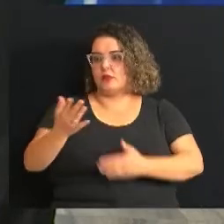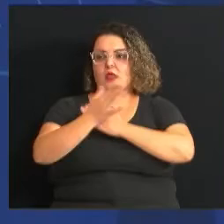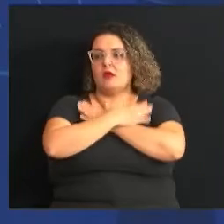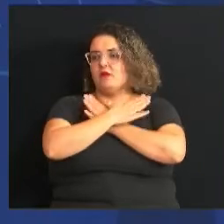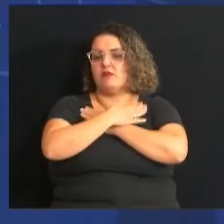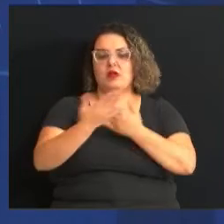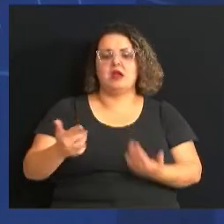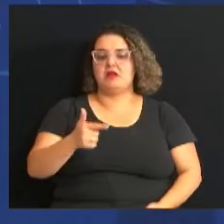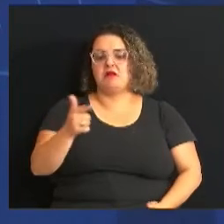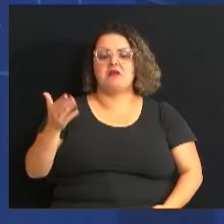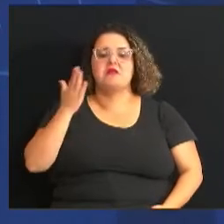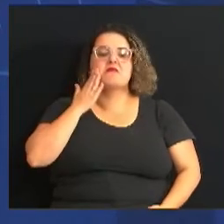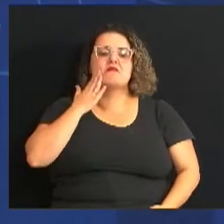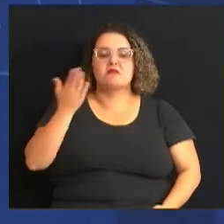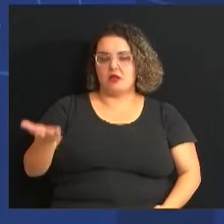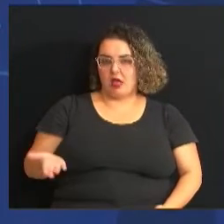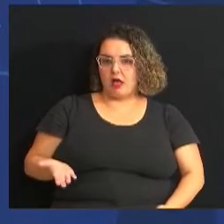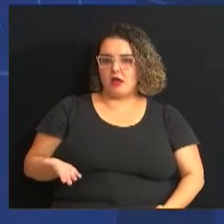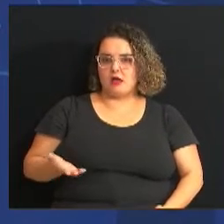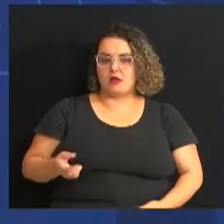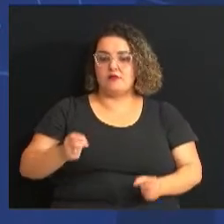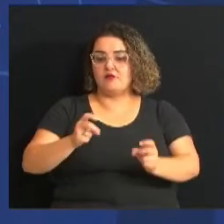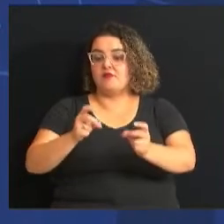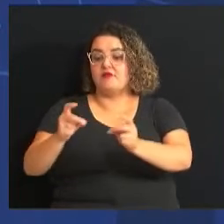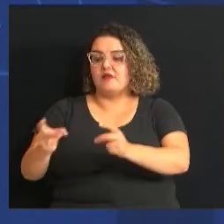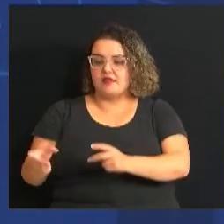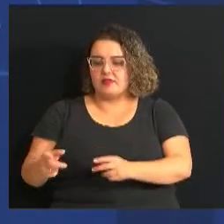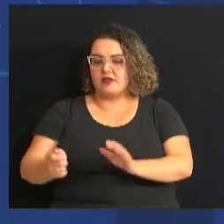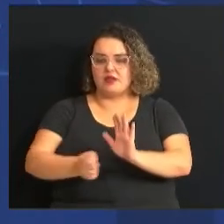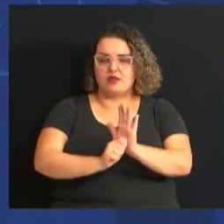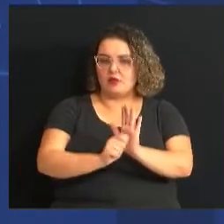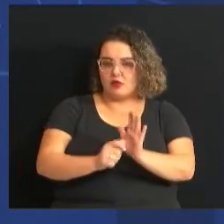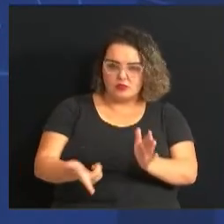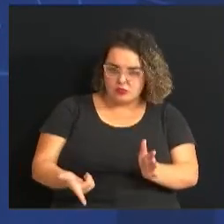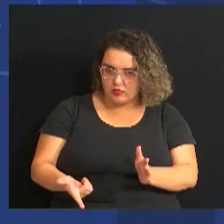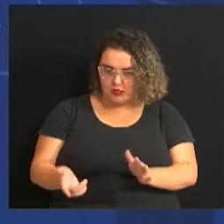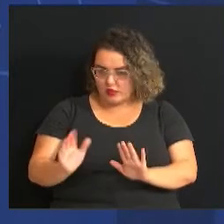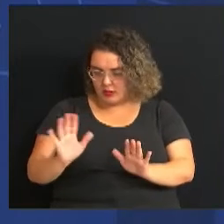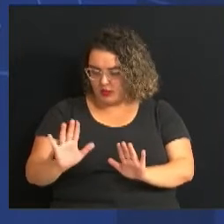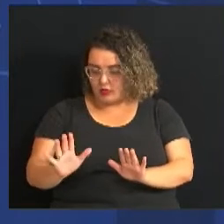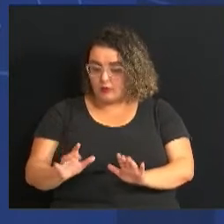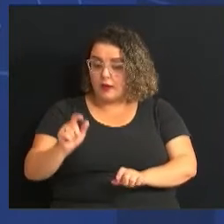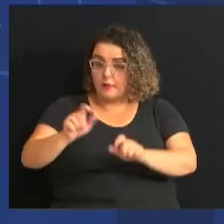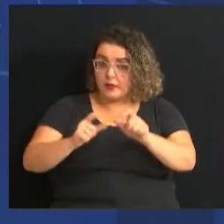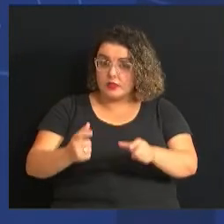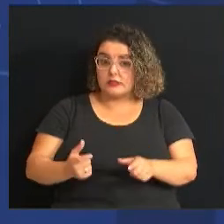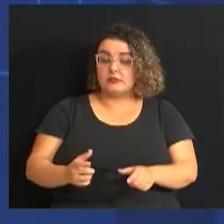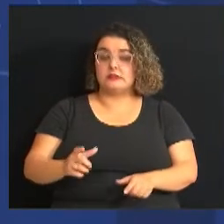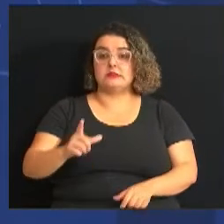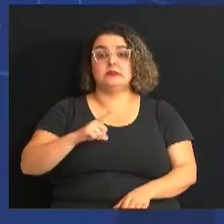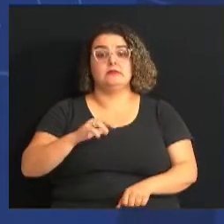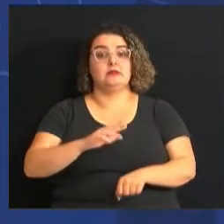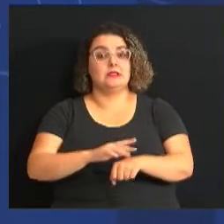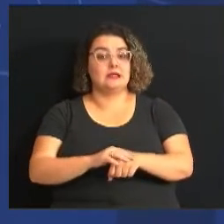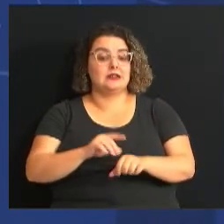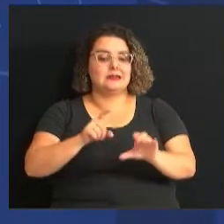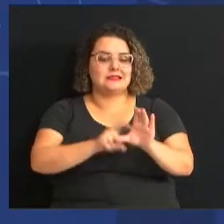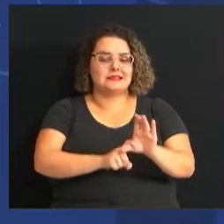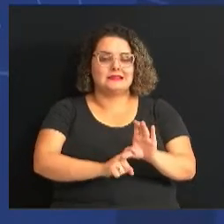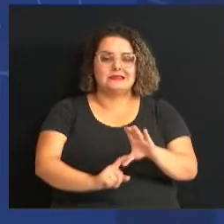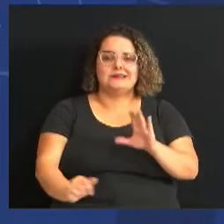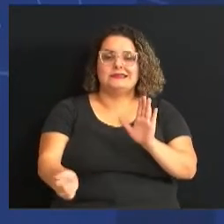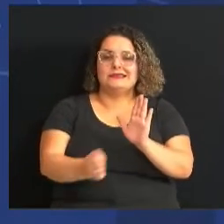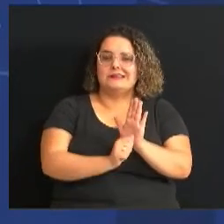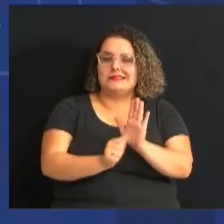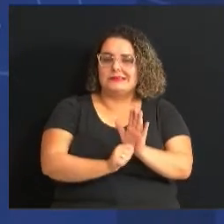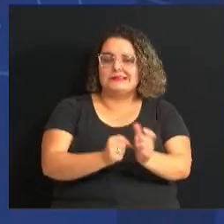que foi lá, usou droga ou financiou o tráfico de drogas. Eu estou falando daquele que infelizmente desenvolveu a doença da dependência química e que